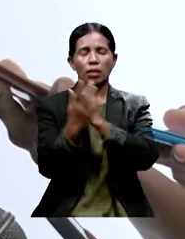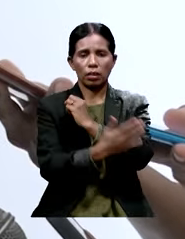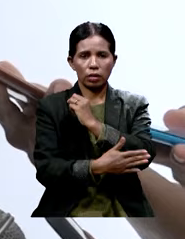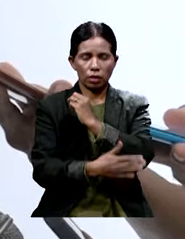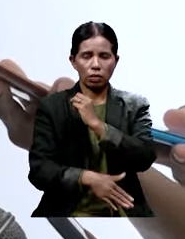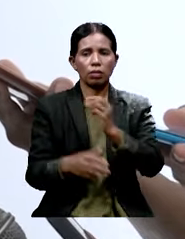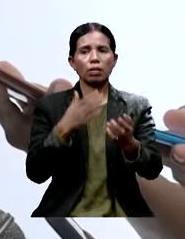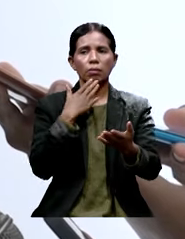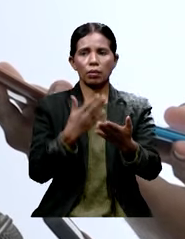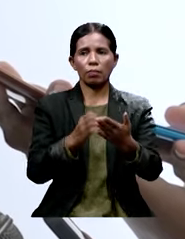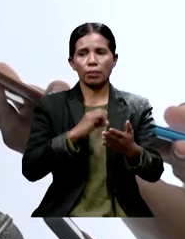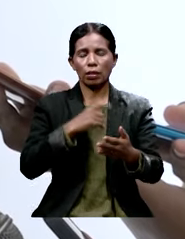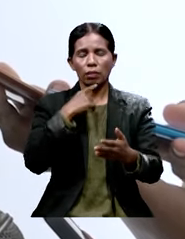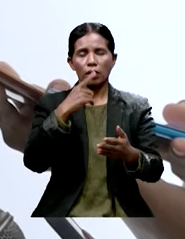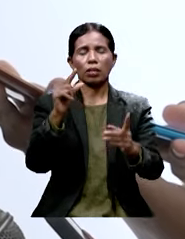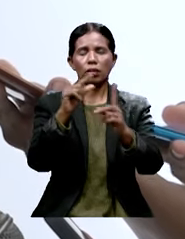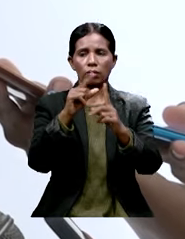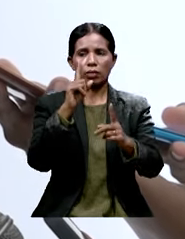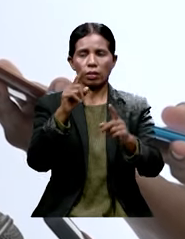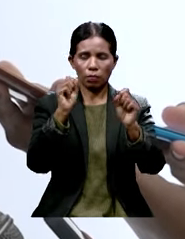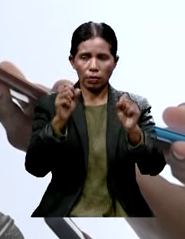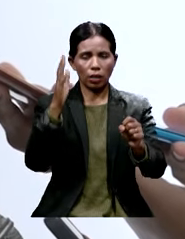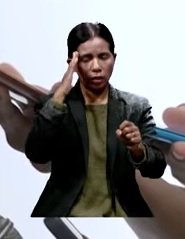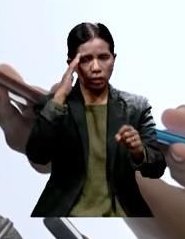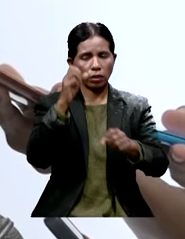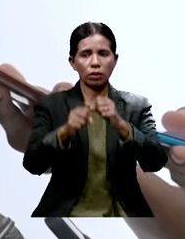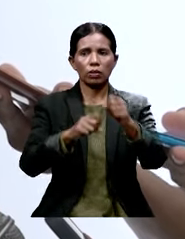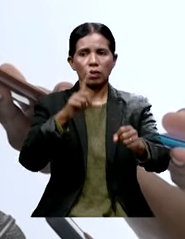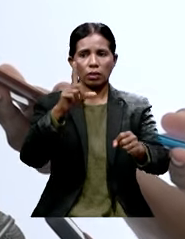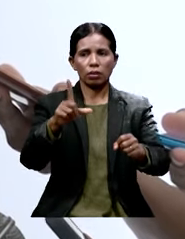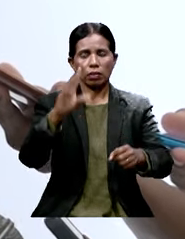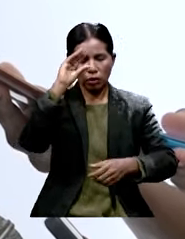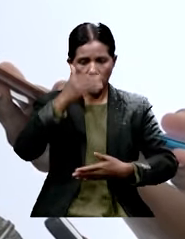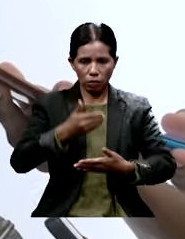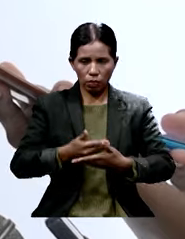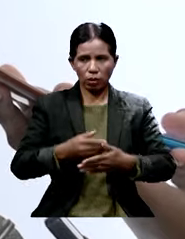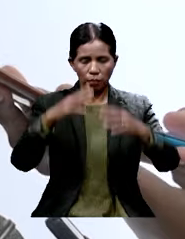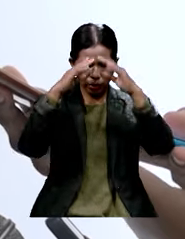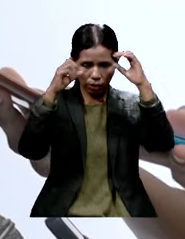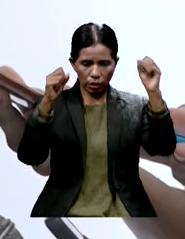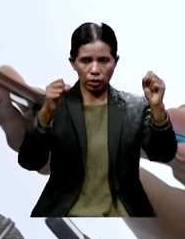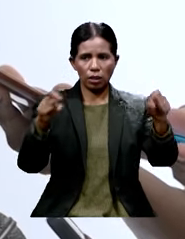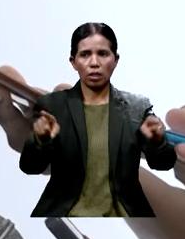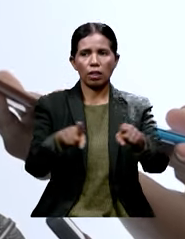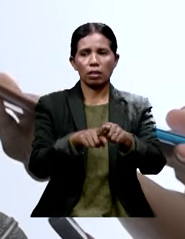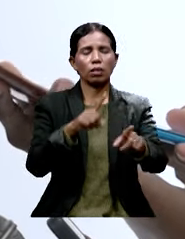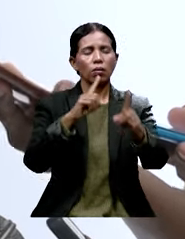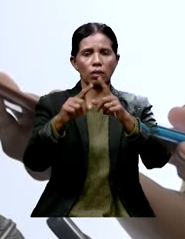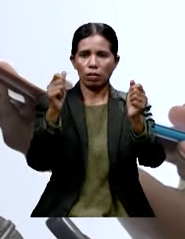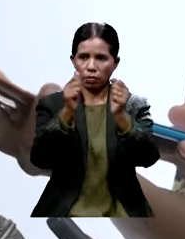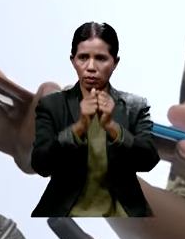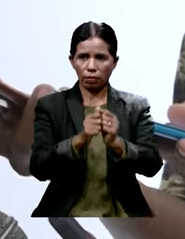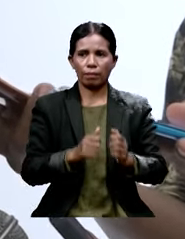diak. Hawa tu tete termos ira magne bele rekuinyesi ane Sociedade Civil ni oan Presidente asa aman aman oan kuleba malu